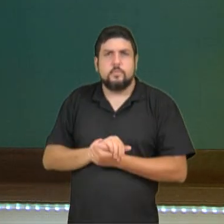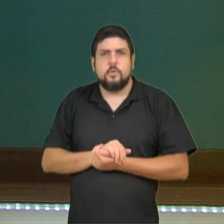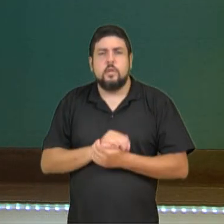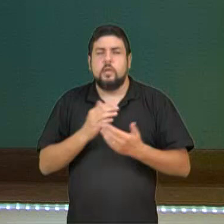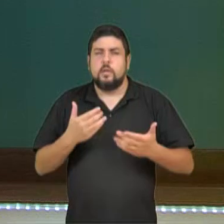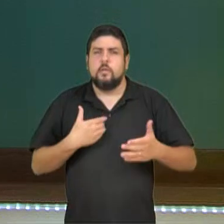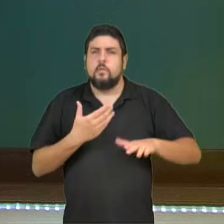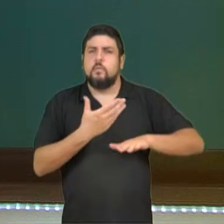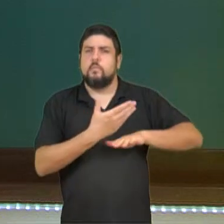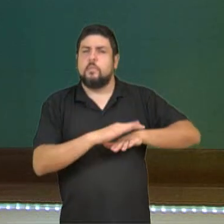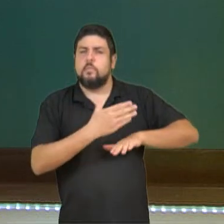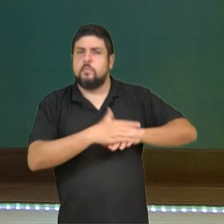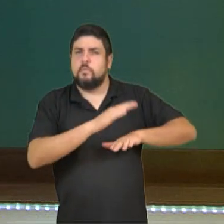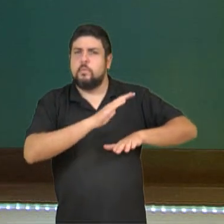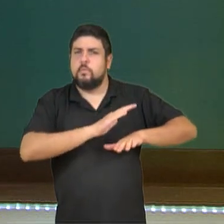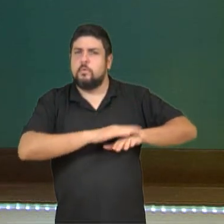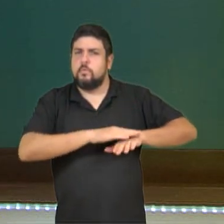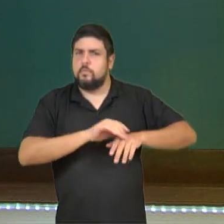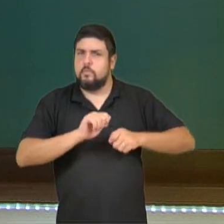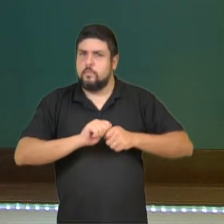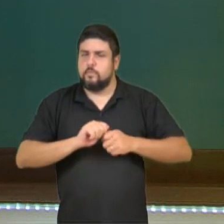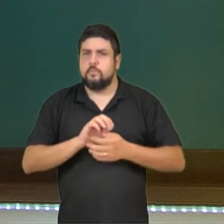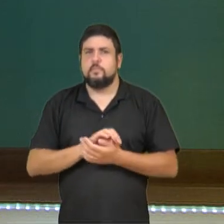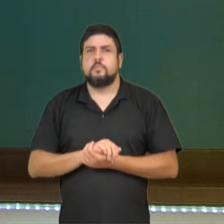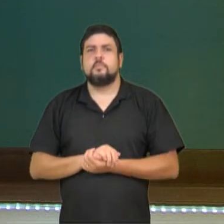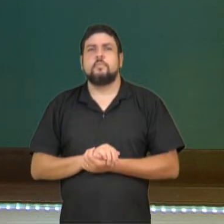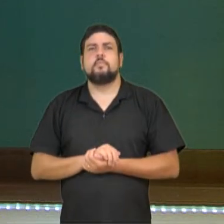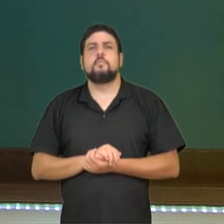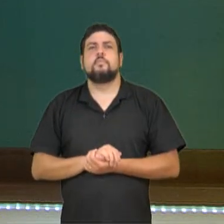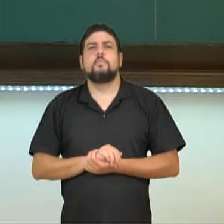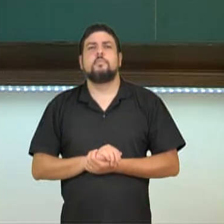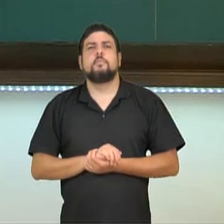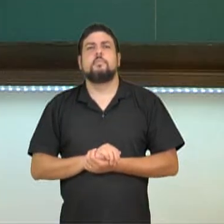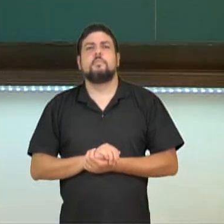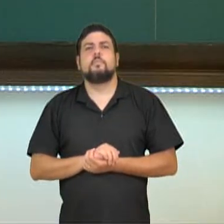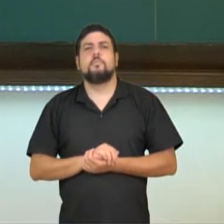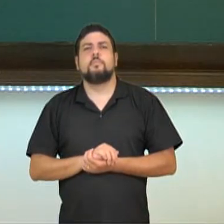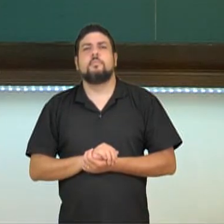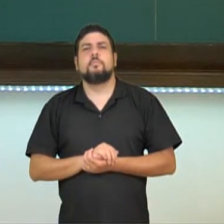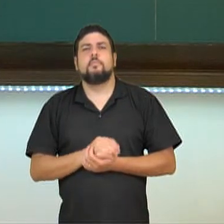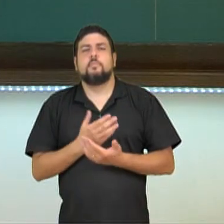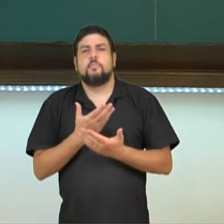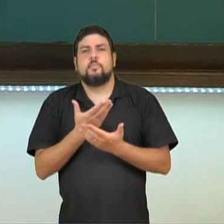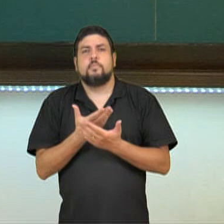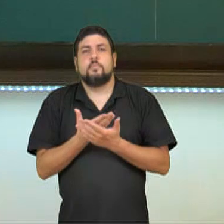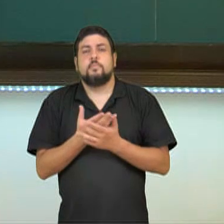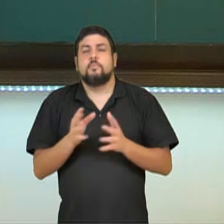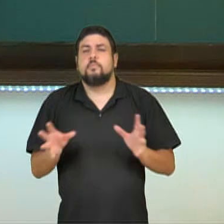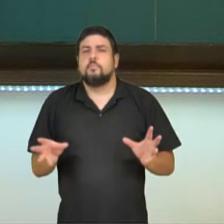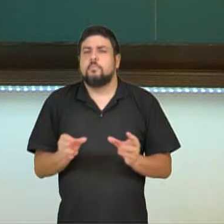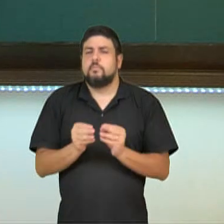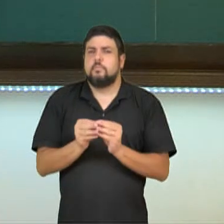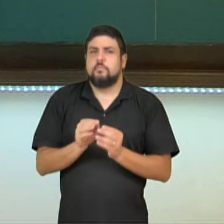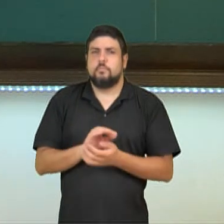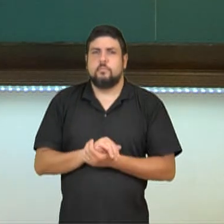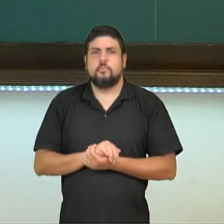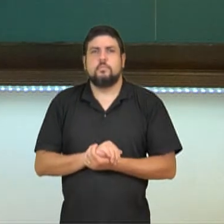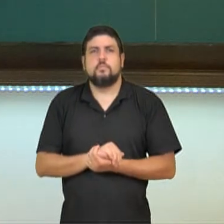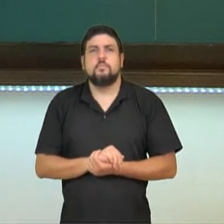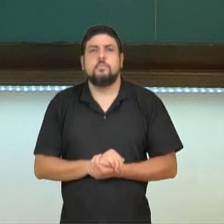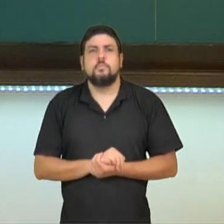na massa de hoje é essa atividade aqui. E o que a gente viu nessa aula de hoje sobre o softball? A gente